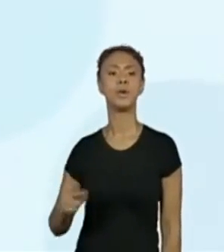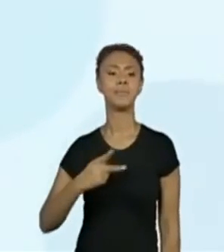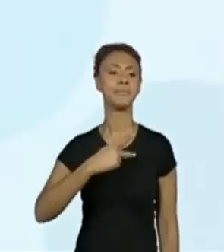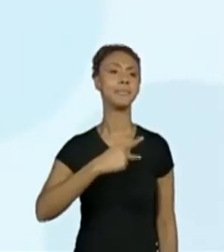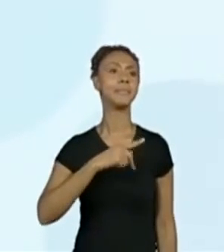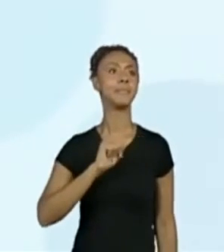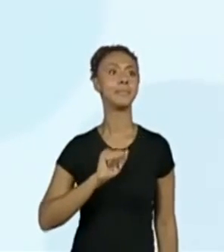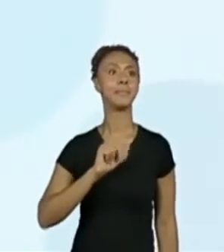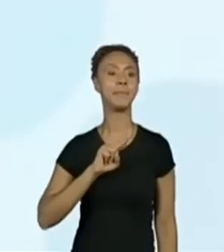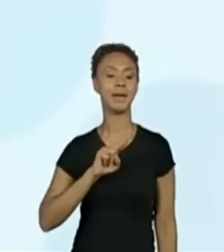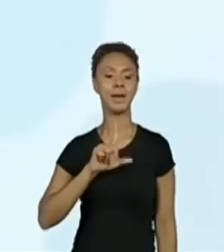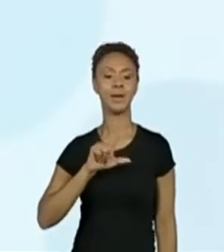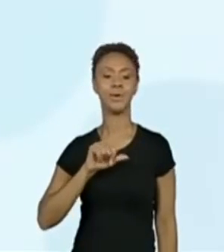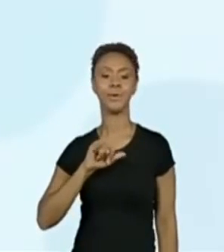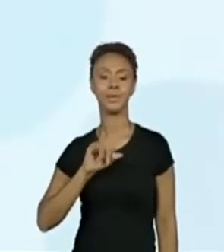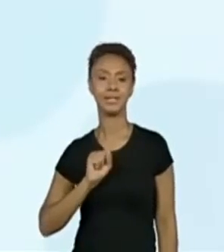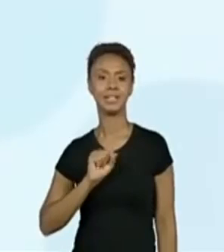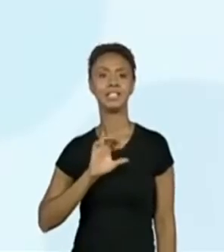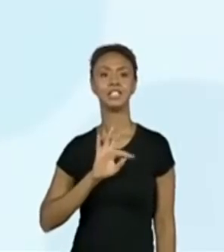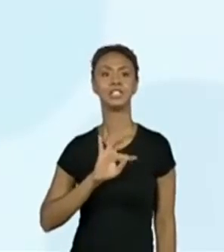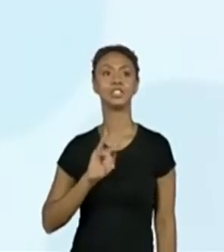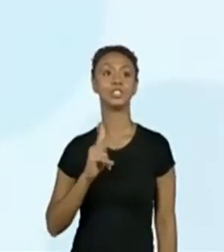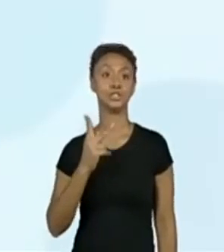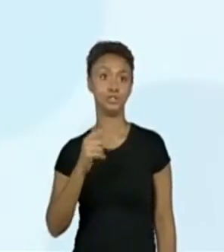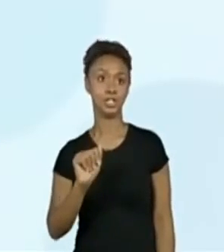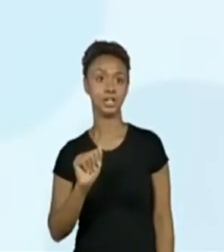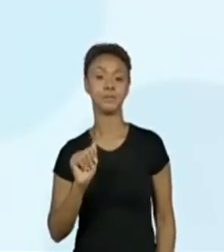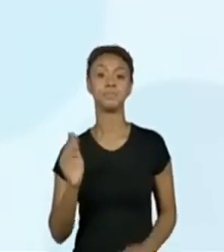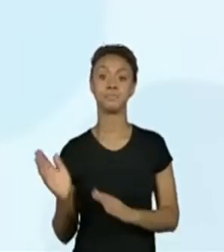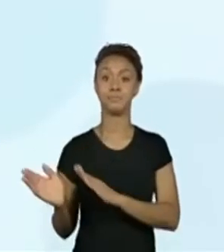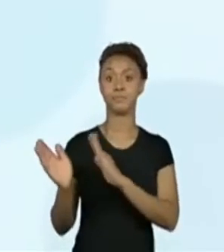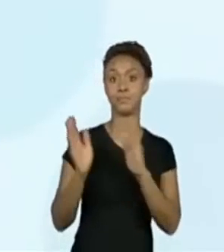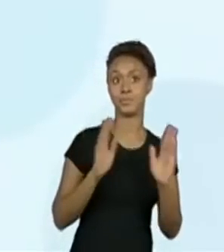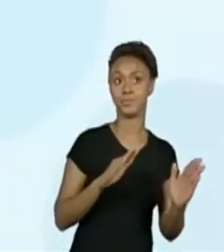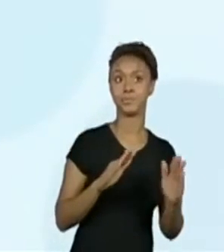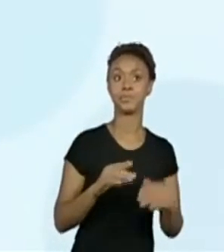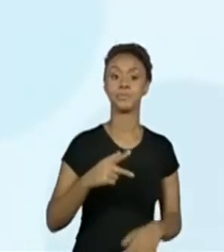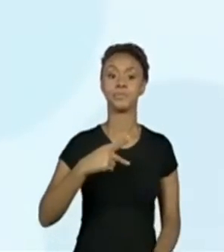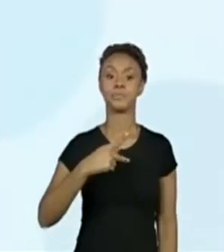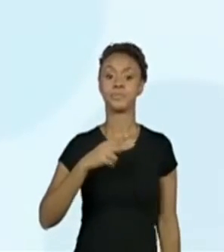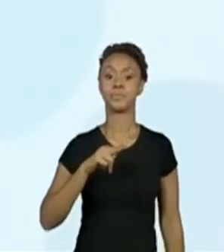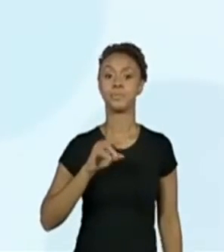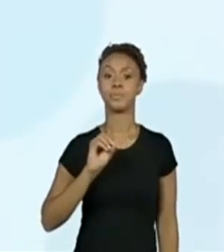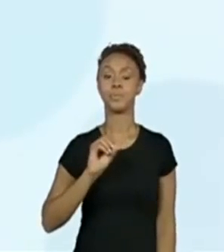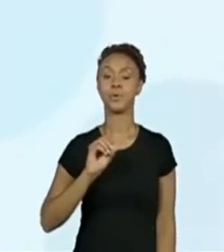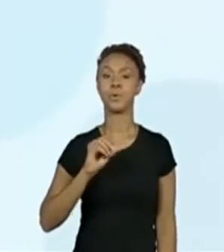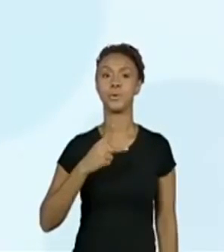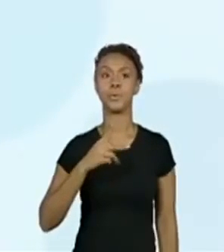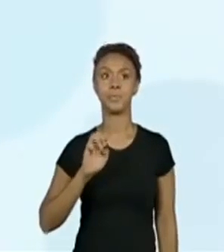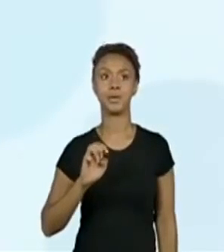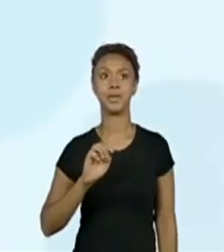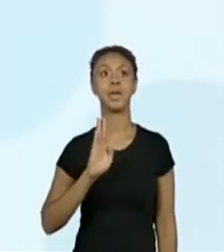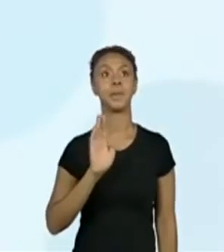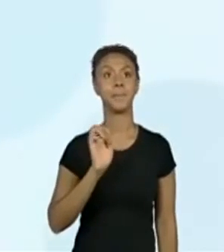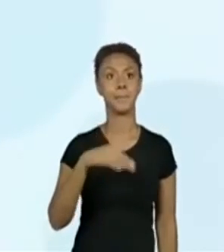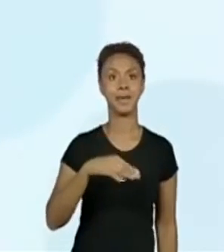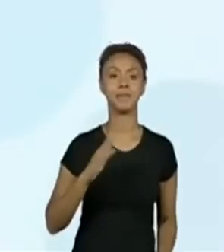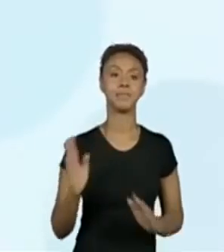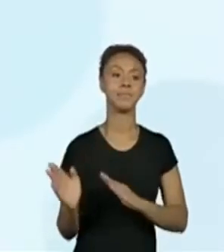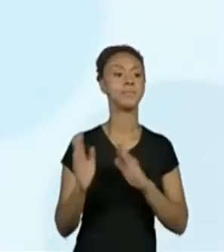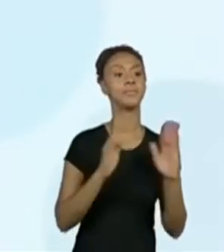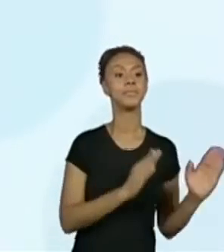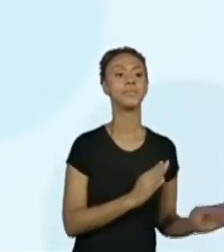listinha. Qual é o próximo mercadinho aí, Pro? Poupe bem. E depois nós temos o baratinho. E por